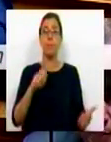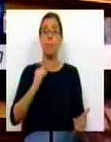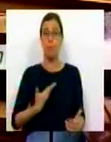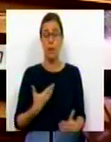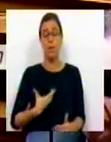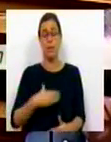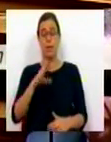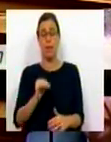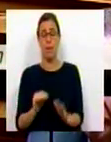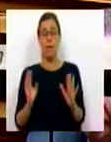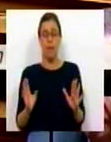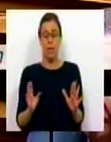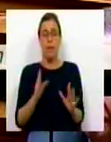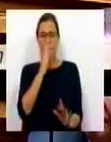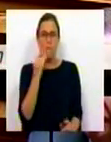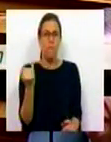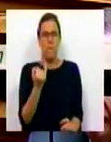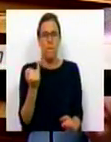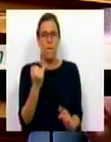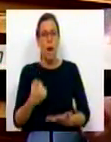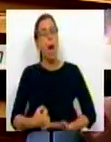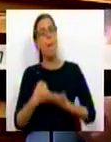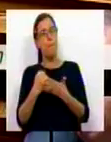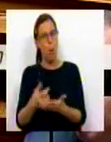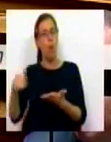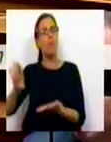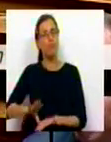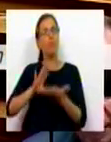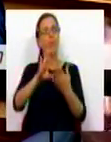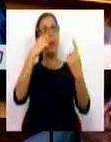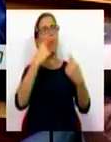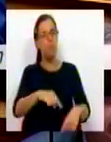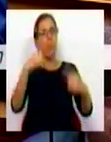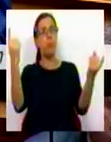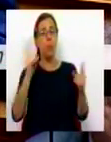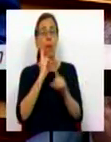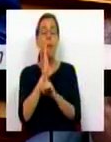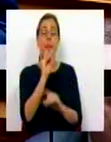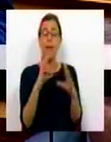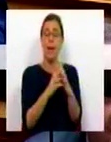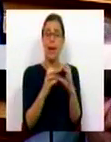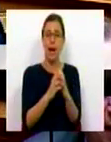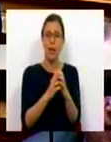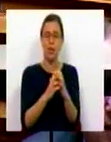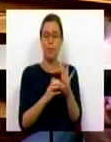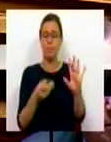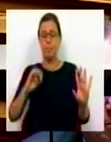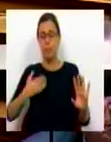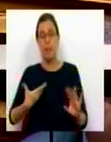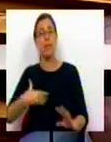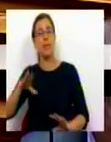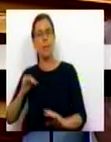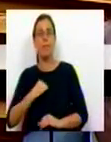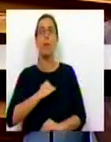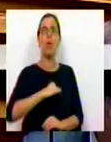e CDS andaram a fingir que apoiavam a recapitalização pública da Caixa Geral de Depósitos. PSD e CDS